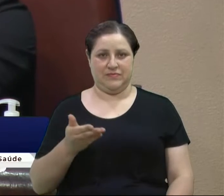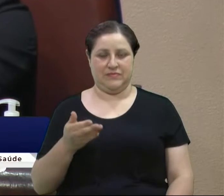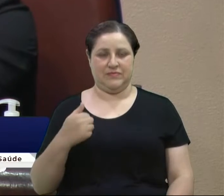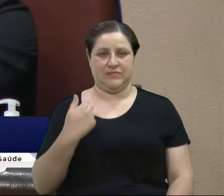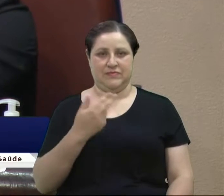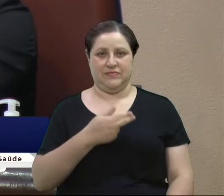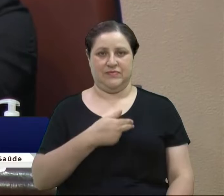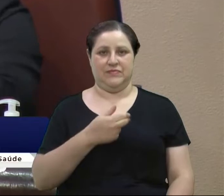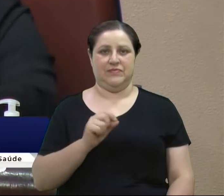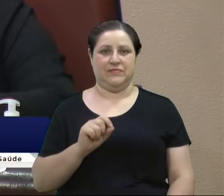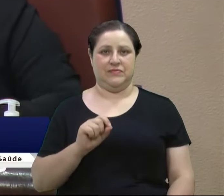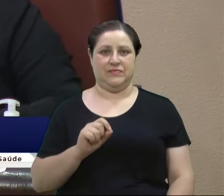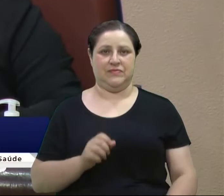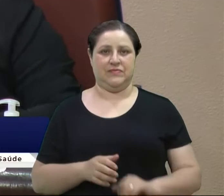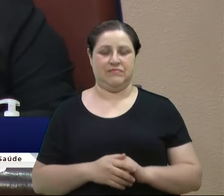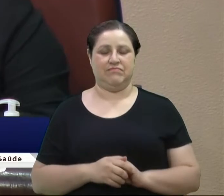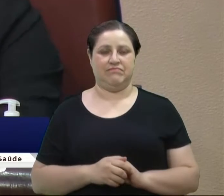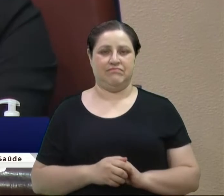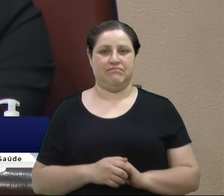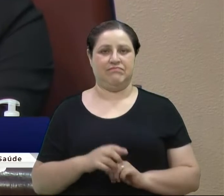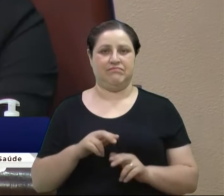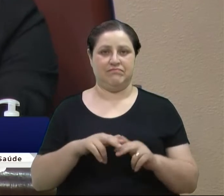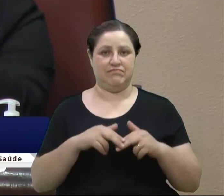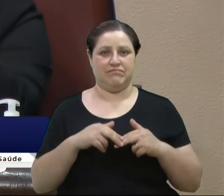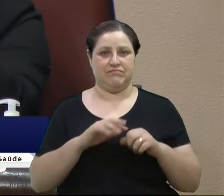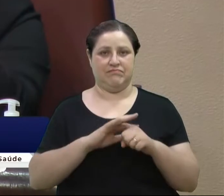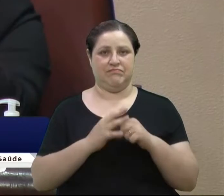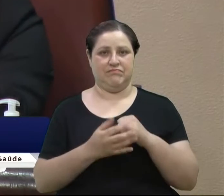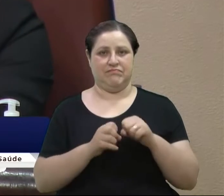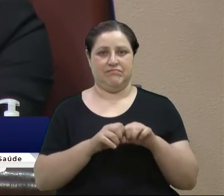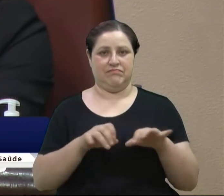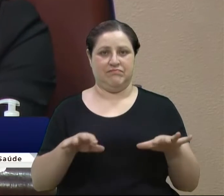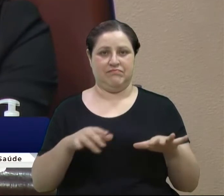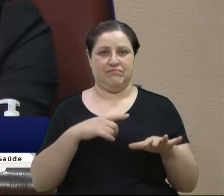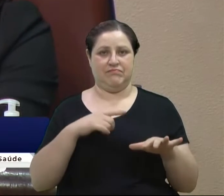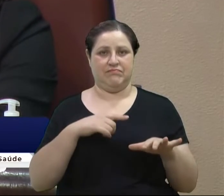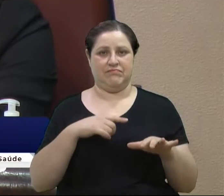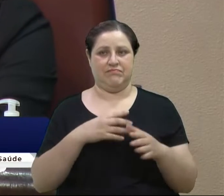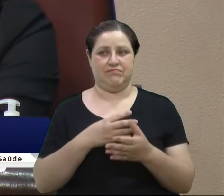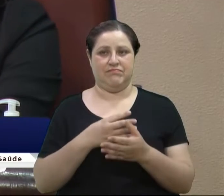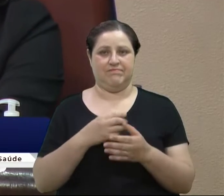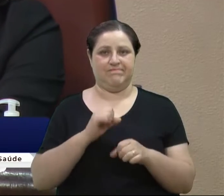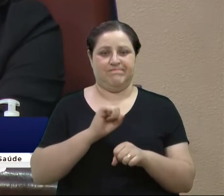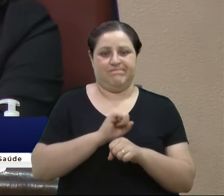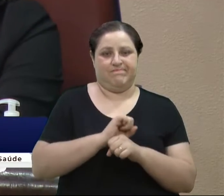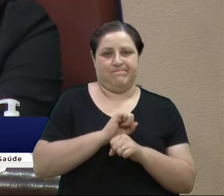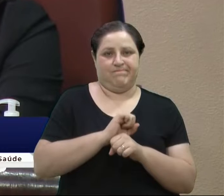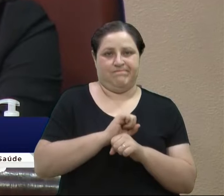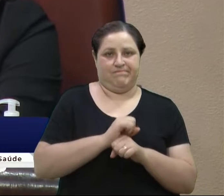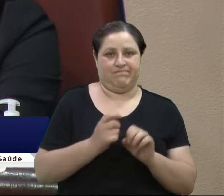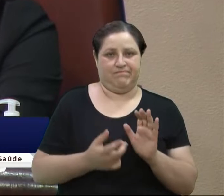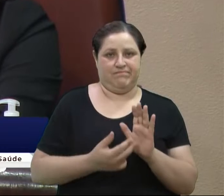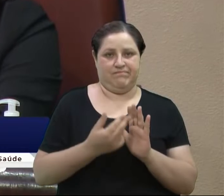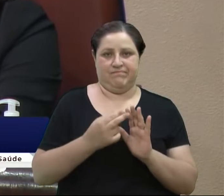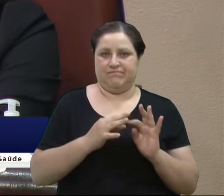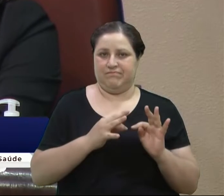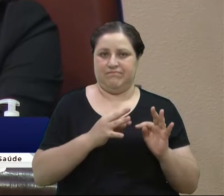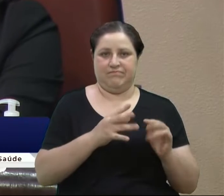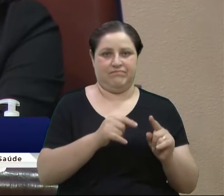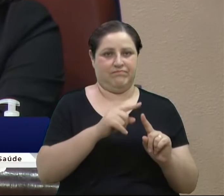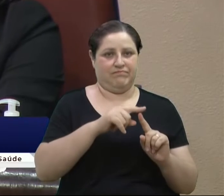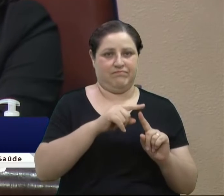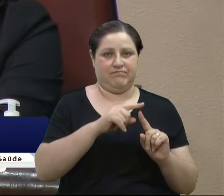Nós... em virtude da pandemia, nós temos um represamento muito importante de todo o rol de